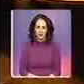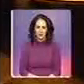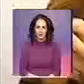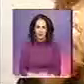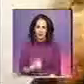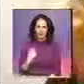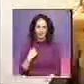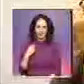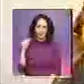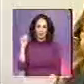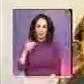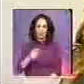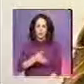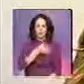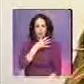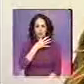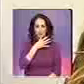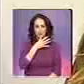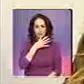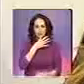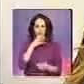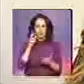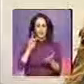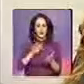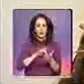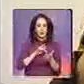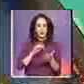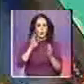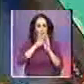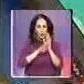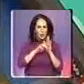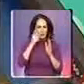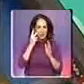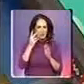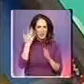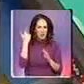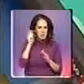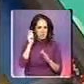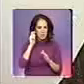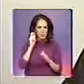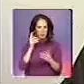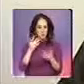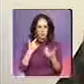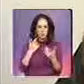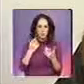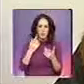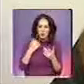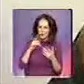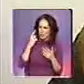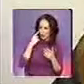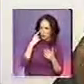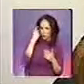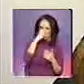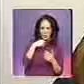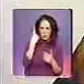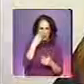Estávamos nós a apresentar um póster na TV, um dia destes, aí há uns meses, e de repente eu reconheço o Walter e digo: